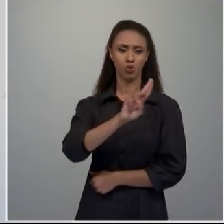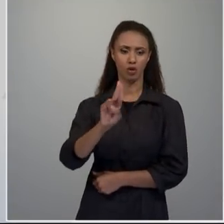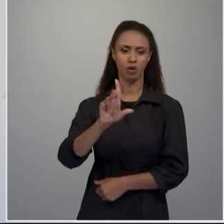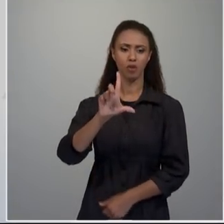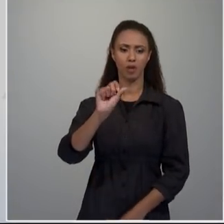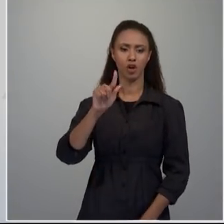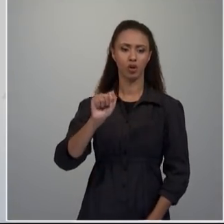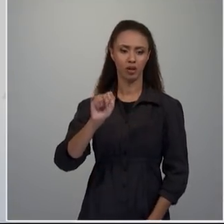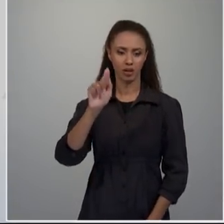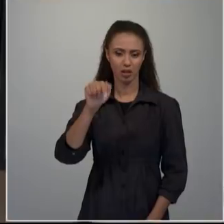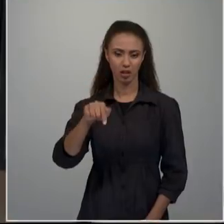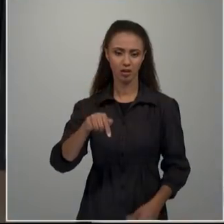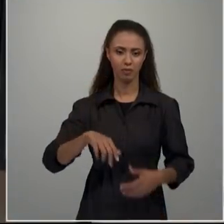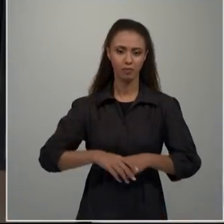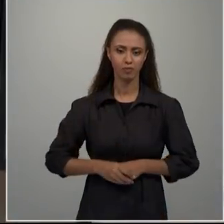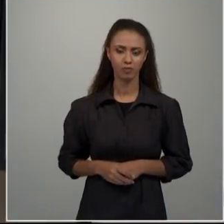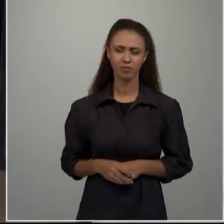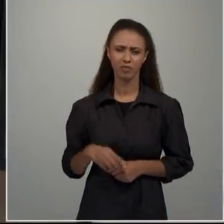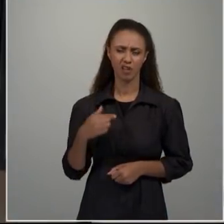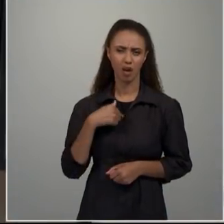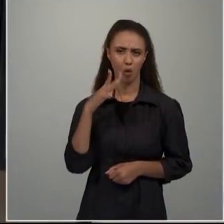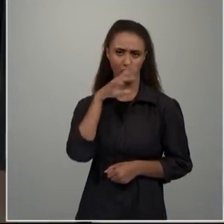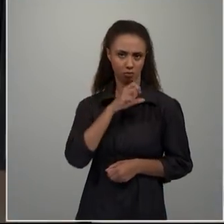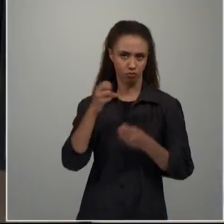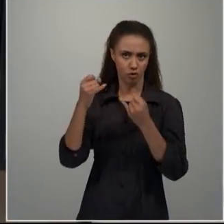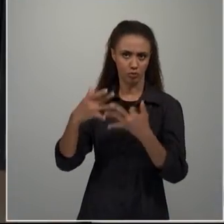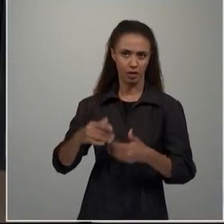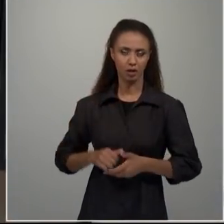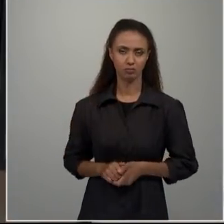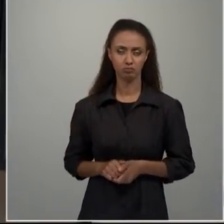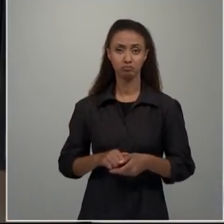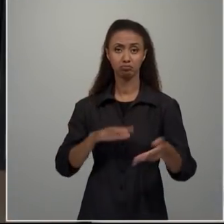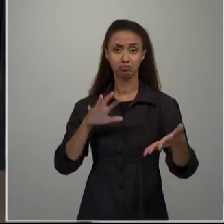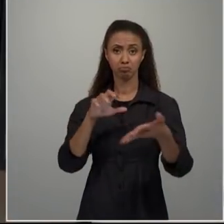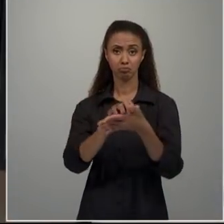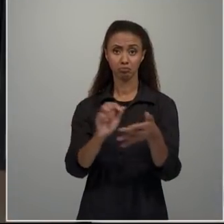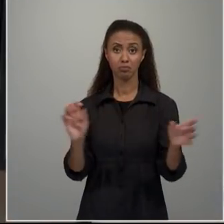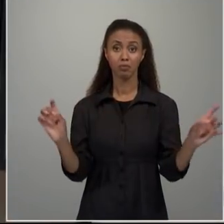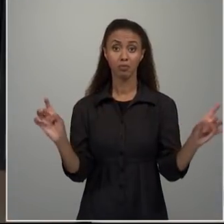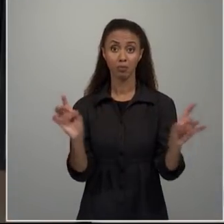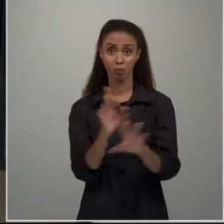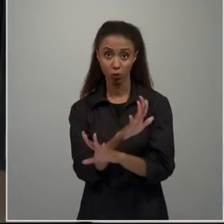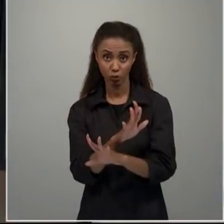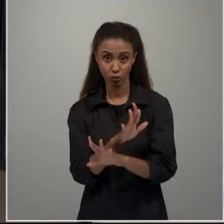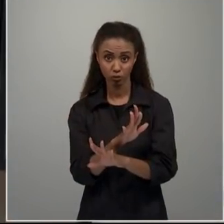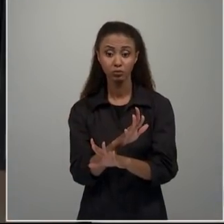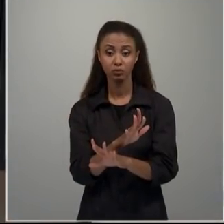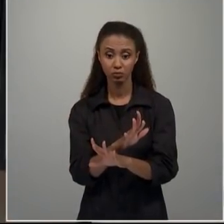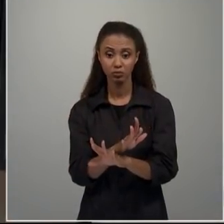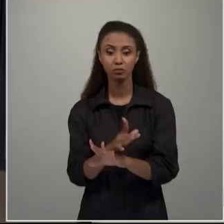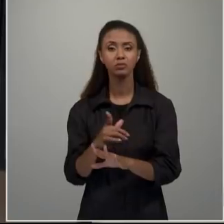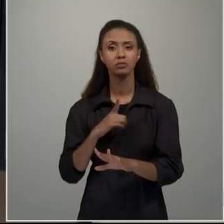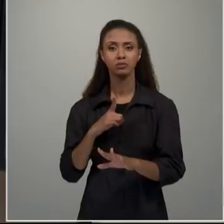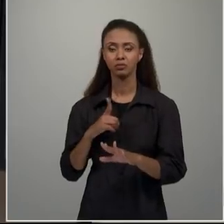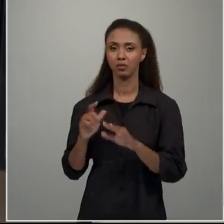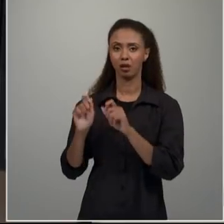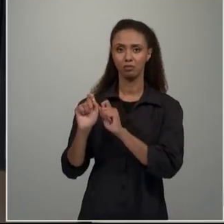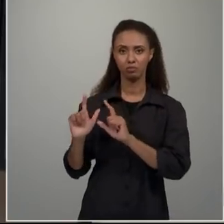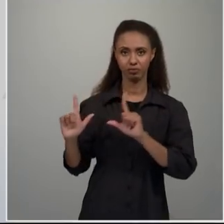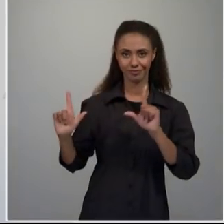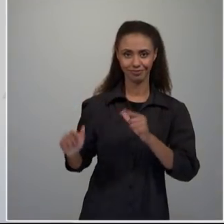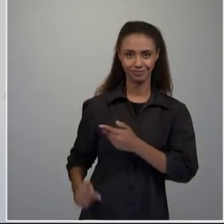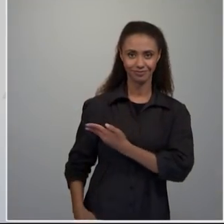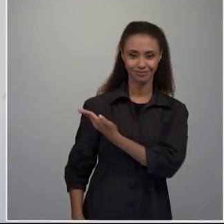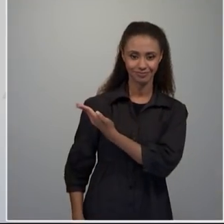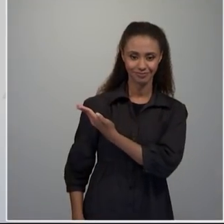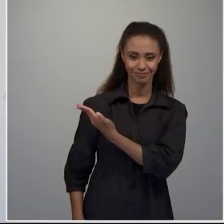para vocês vou passar essa tela rapidamente entrou na conta você vai ter mais ou menos a tela inteira e evitem minhas lições